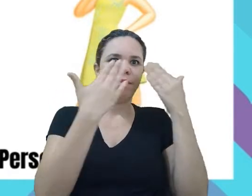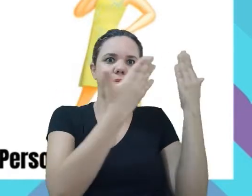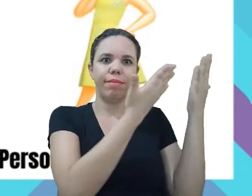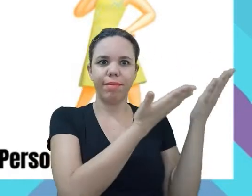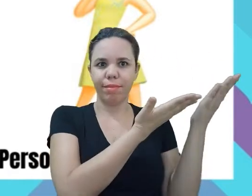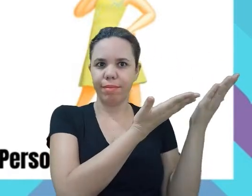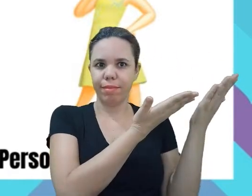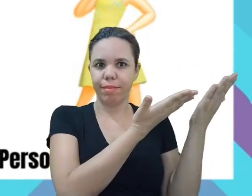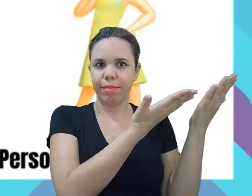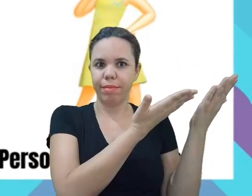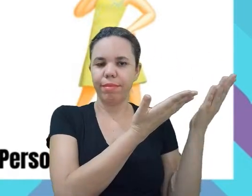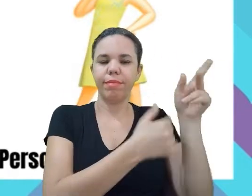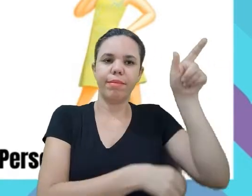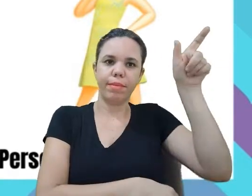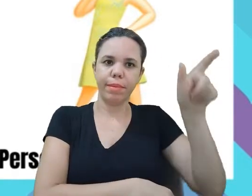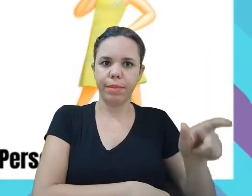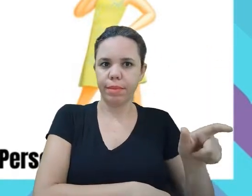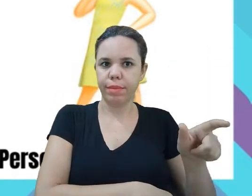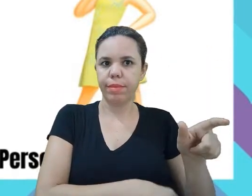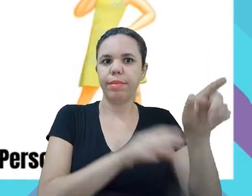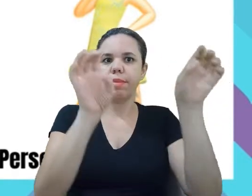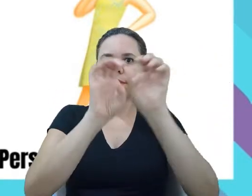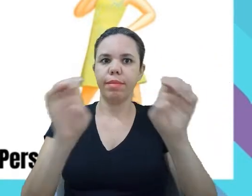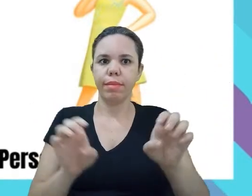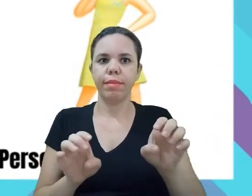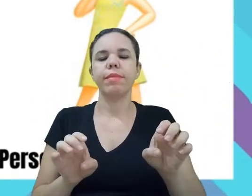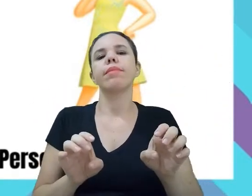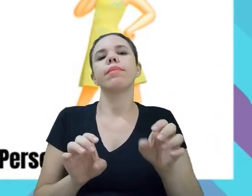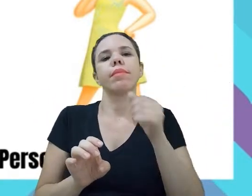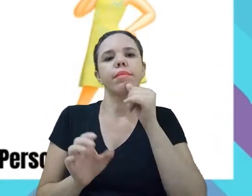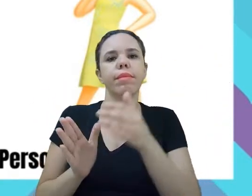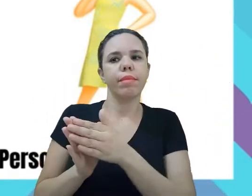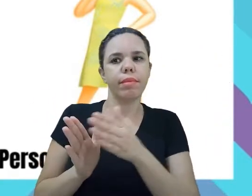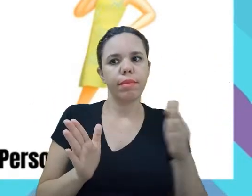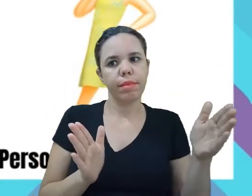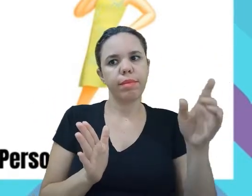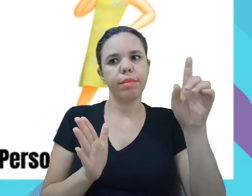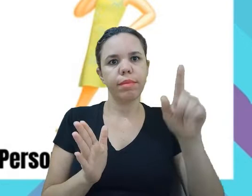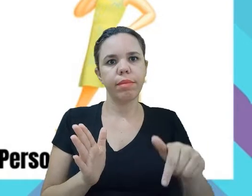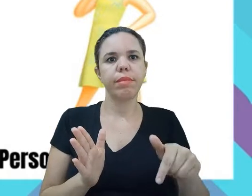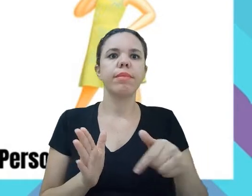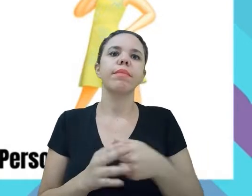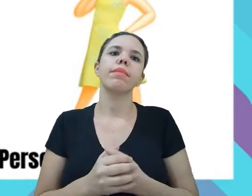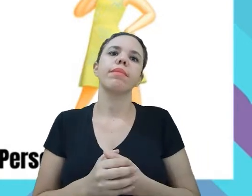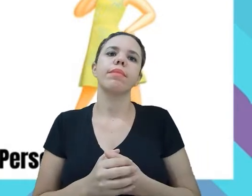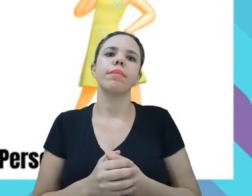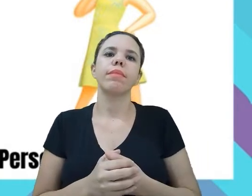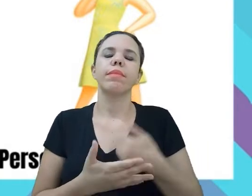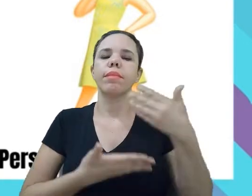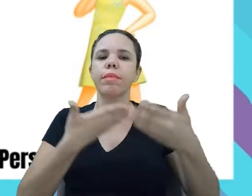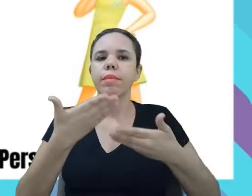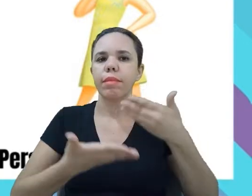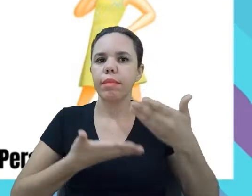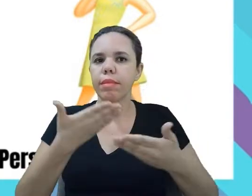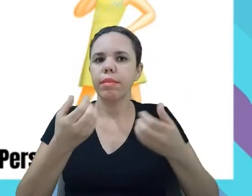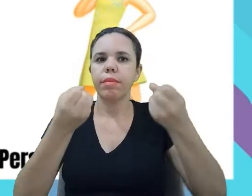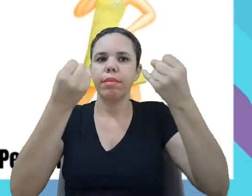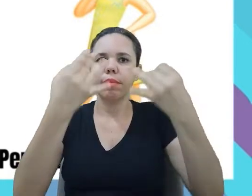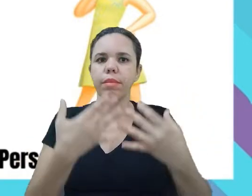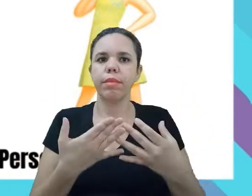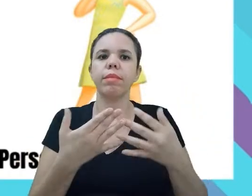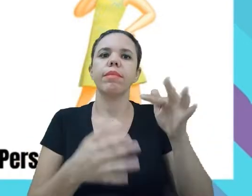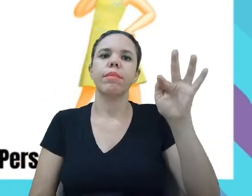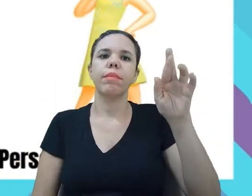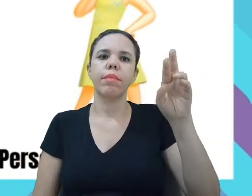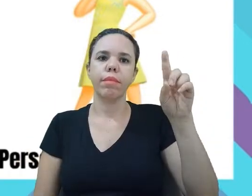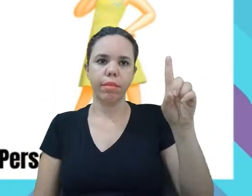entre os 18 e 30 meses. Percebe-se que a questão básica dessa estrutura permeia os temas de sedução e